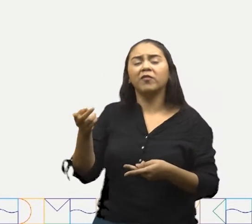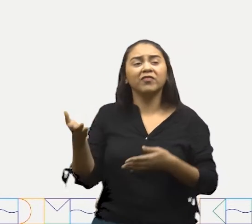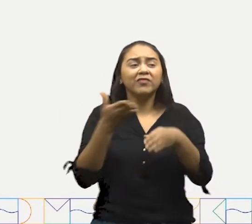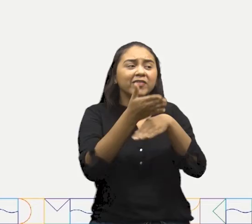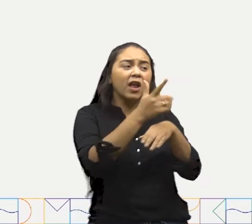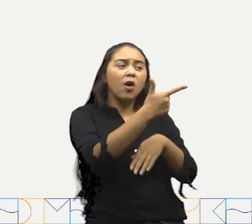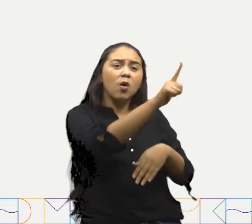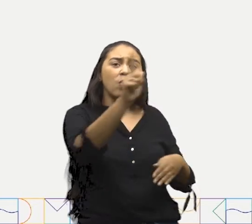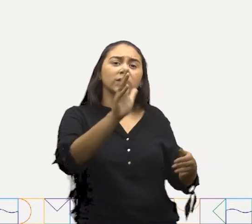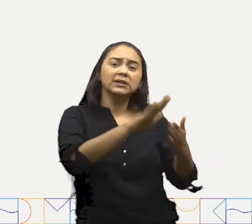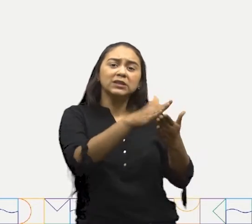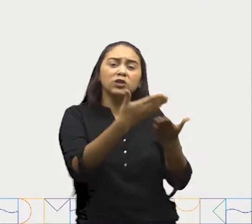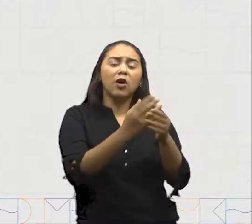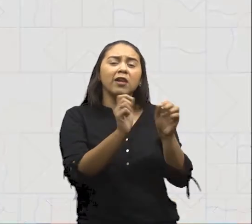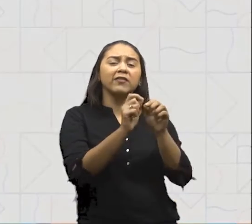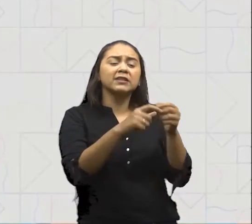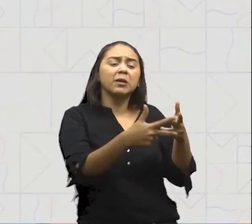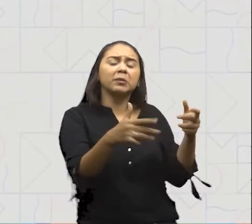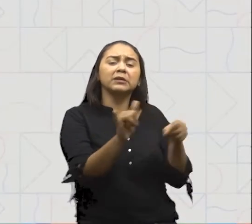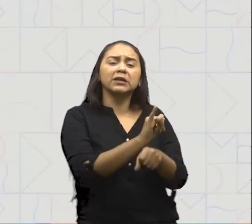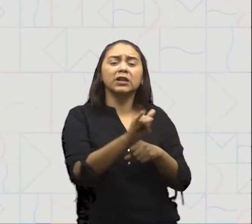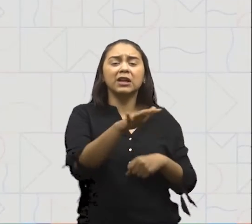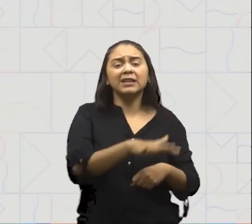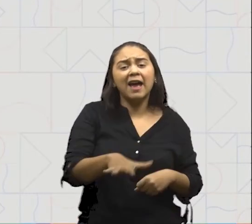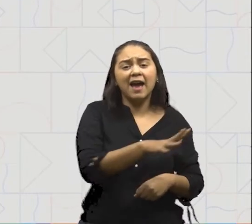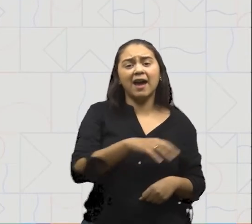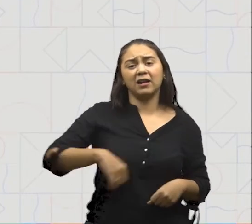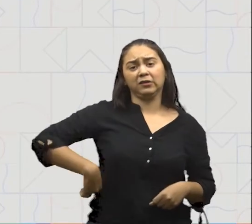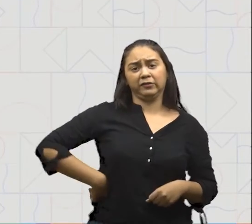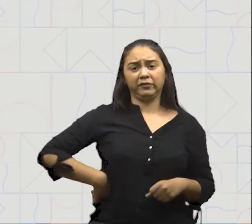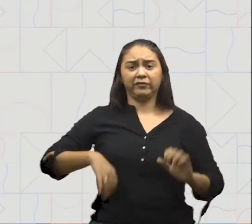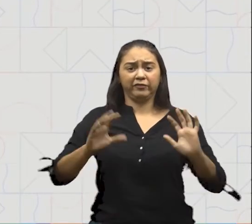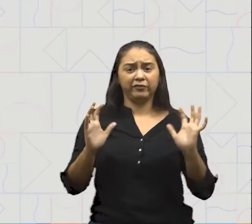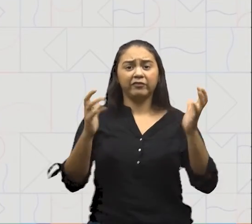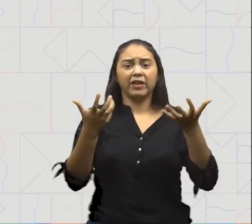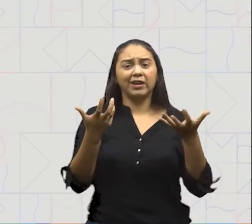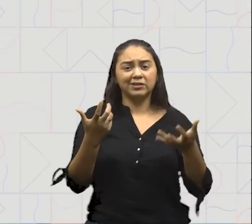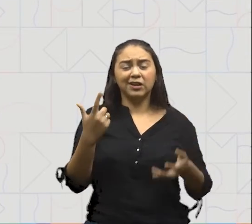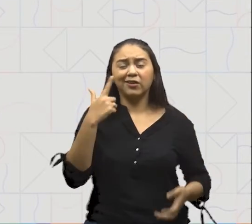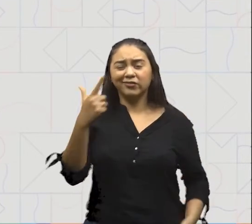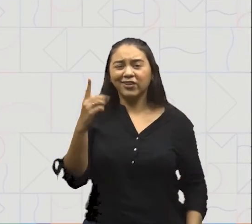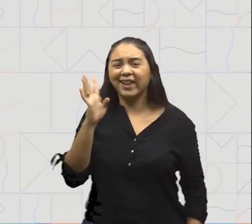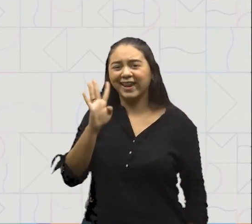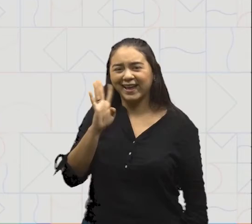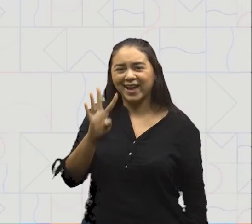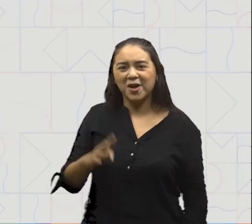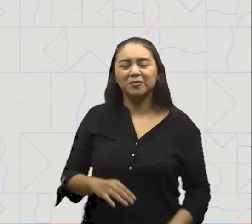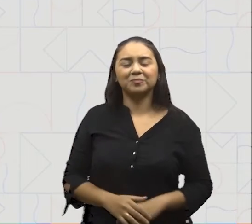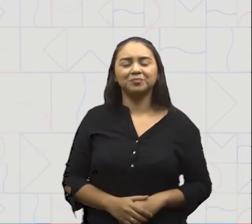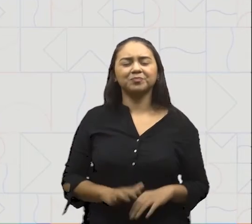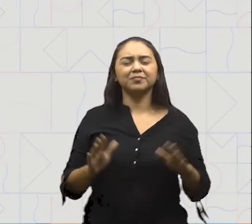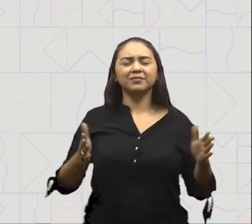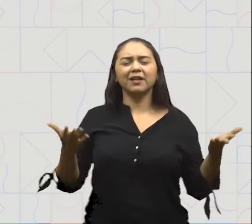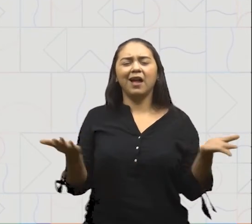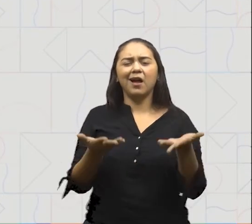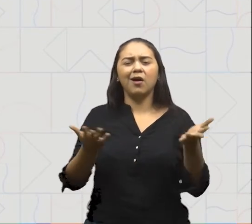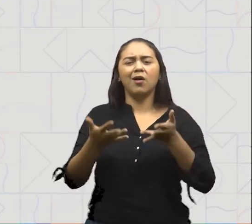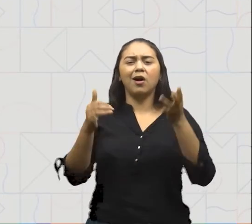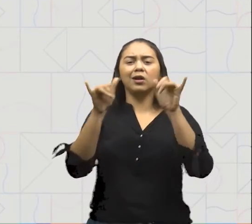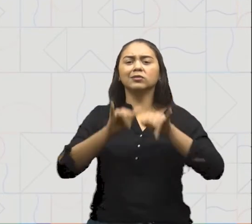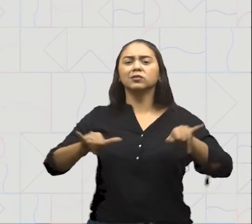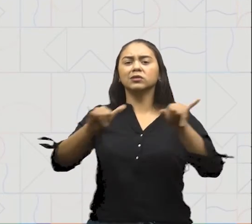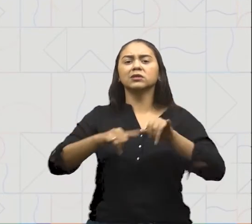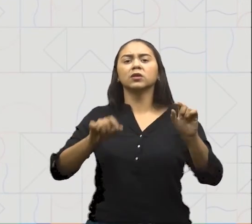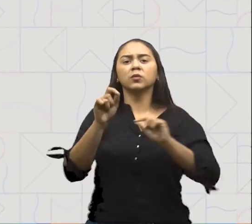festas juninas em outras escolas. Que legal nosso jornal impresso ficou, não é mesmo? Agora vamos noticiar sobre o